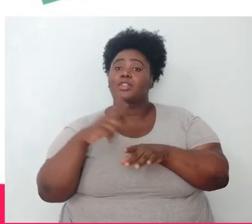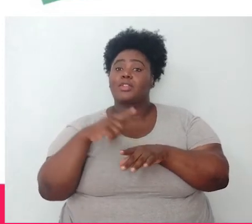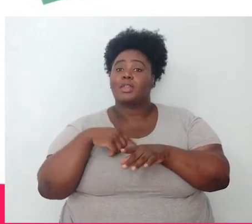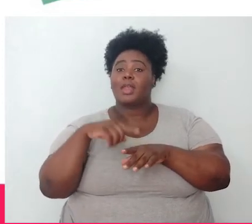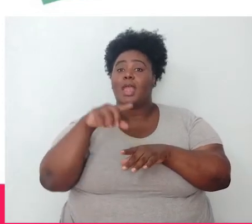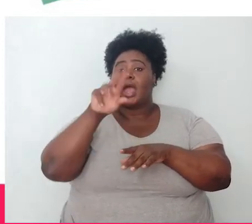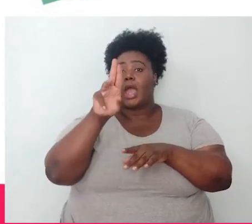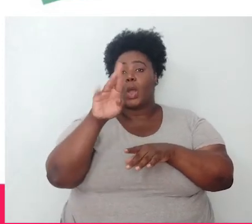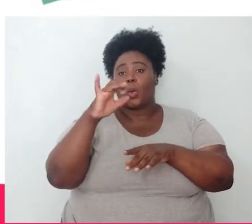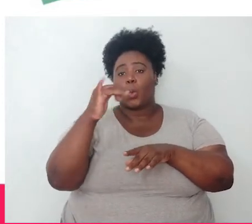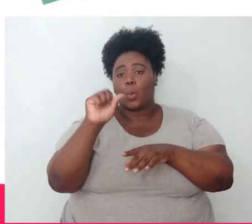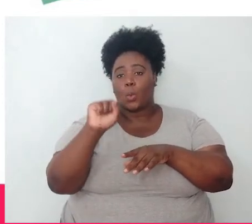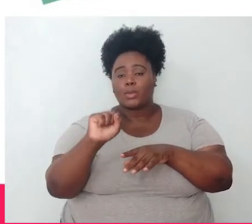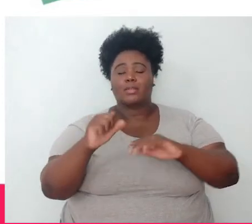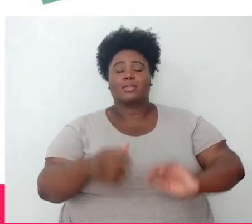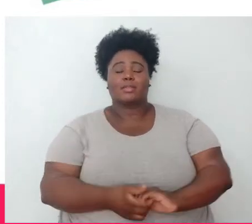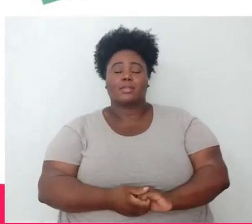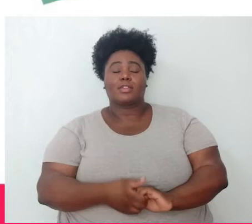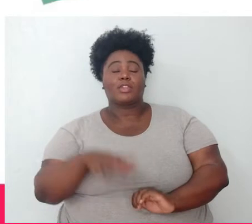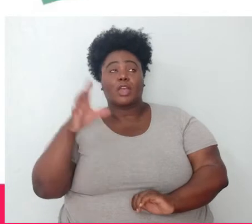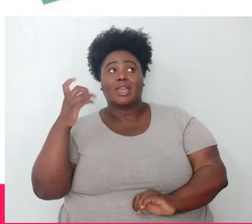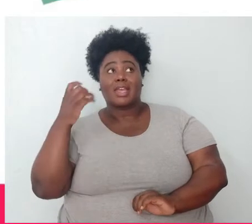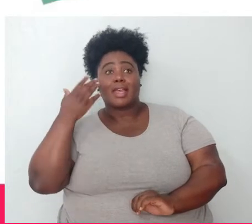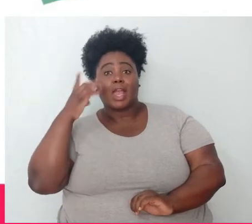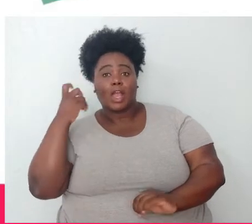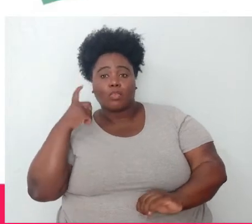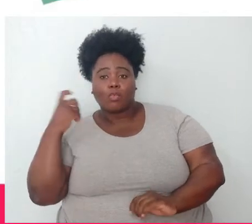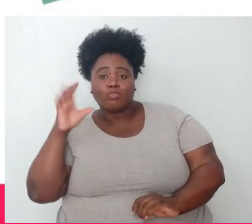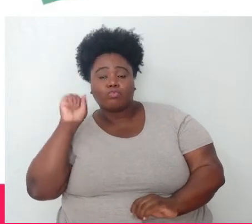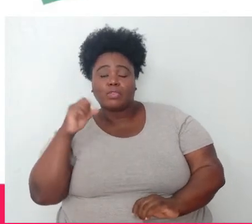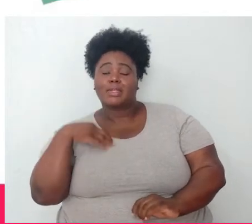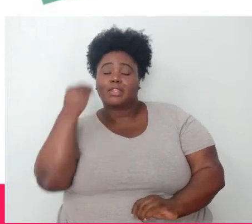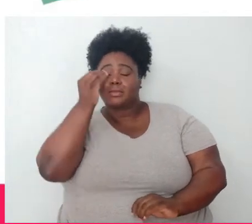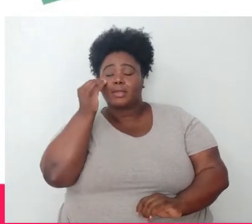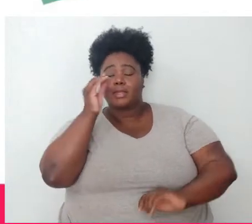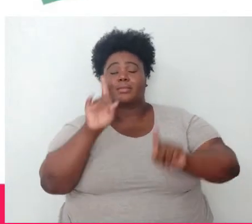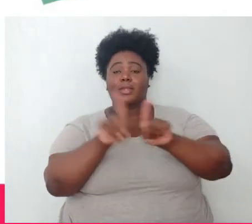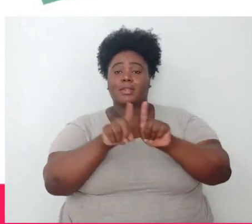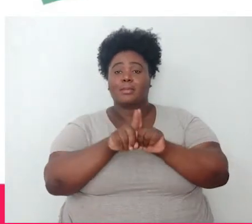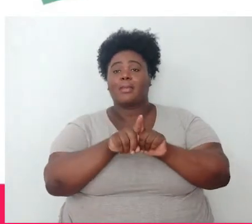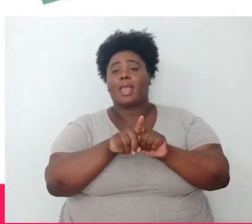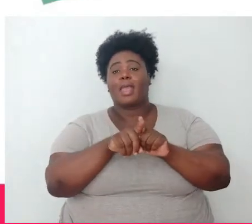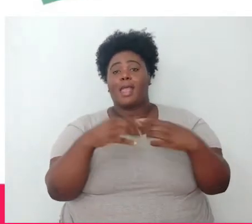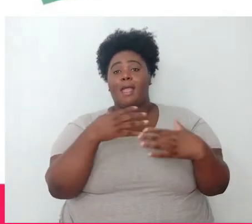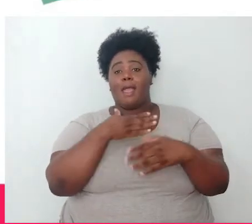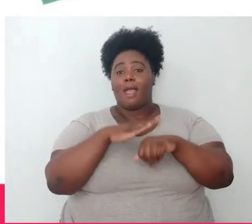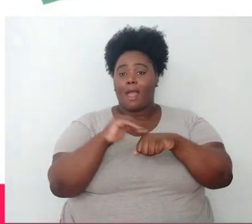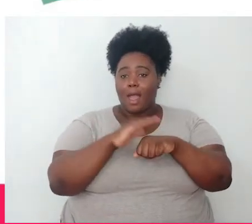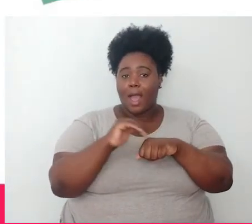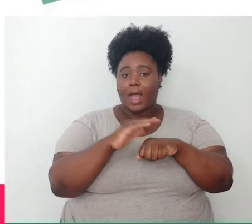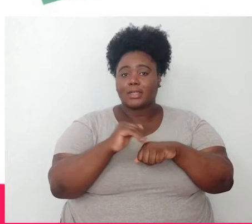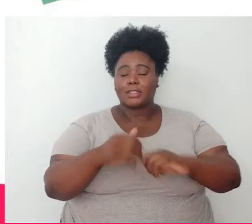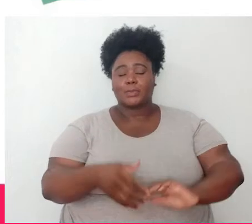urbs, né? De escutar, né? E experimentar aí afetos, né?